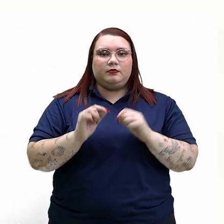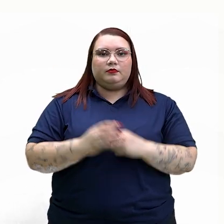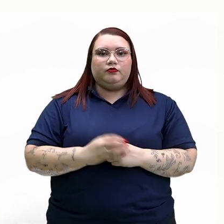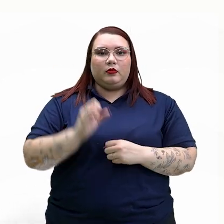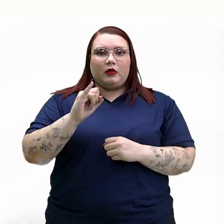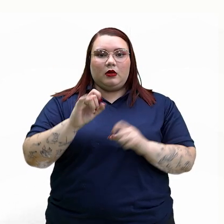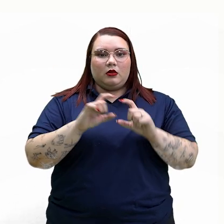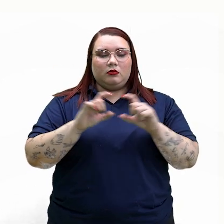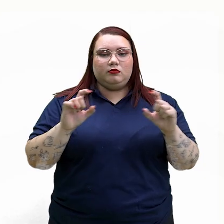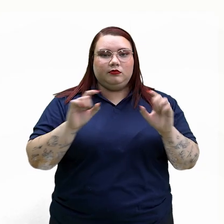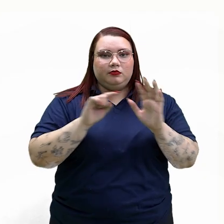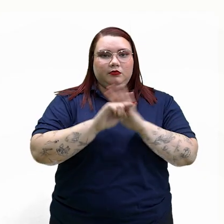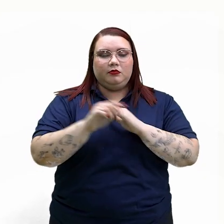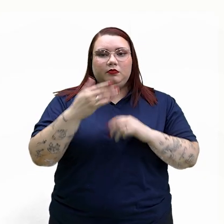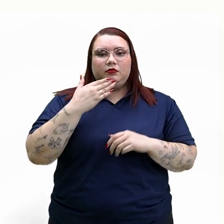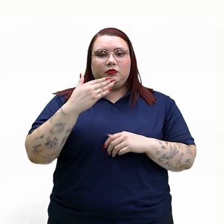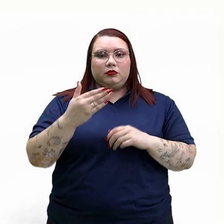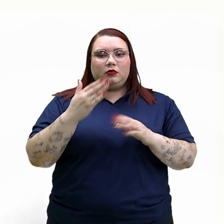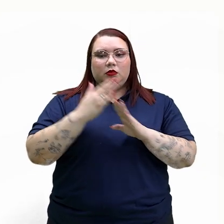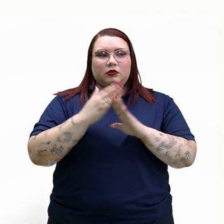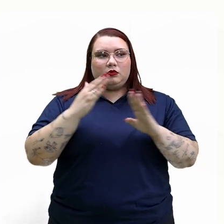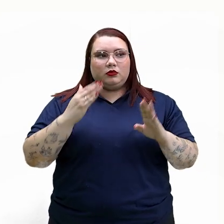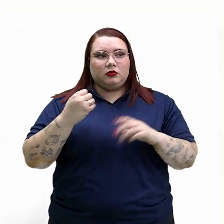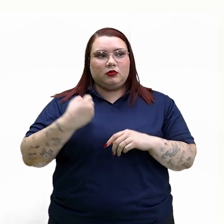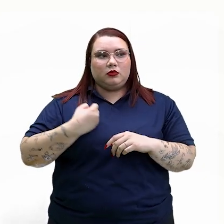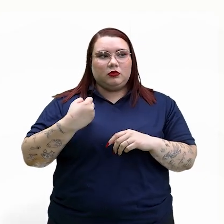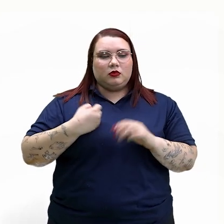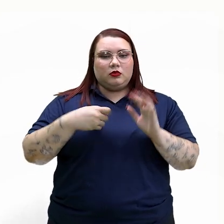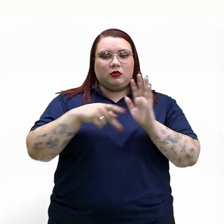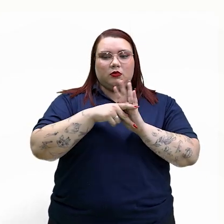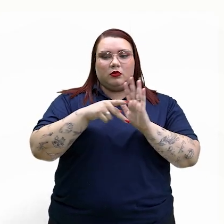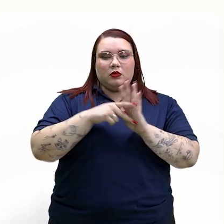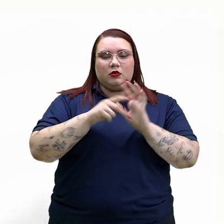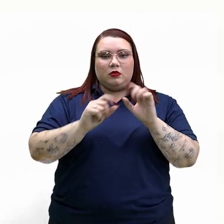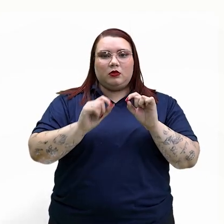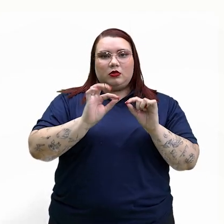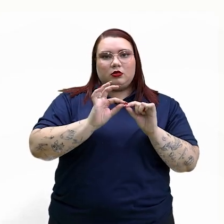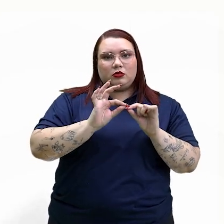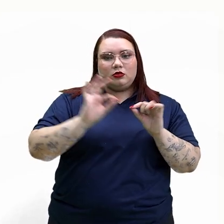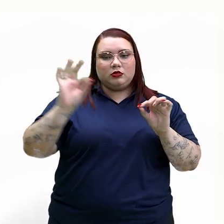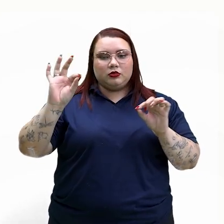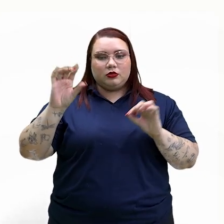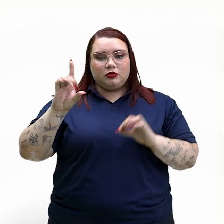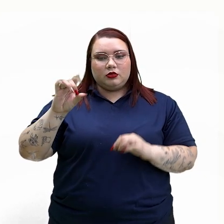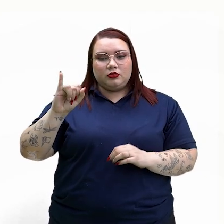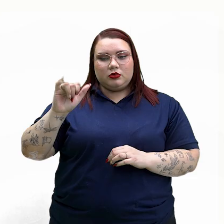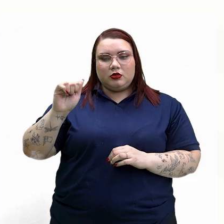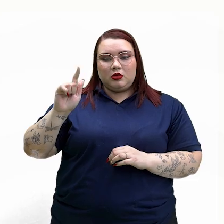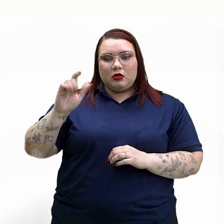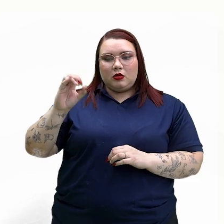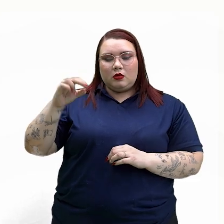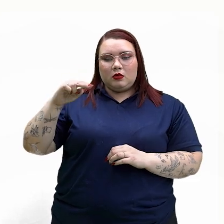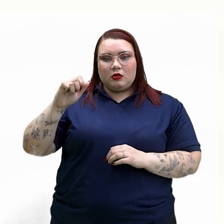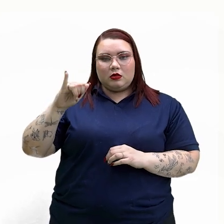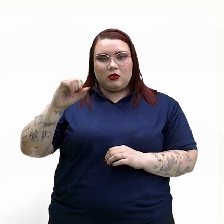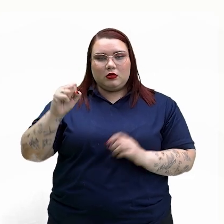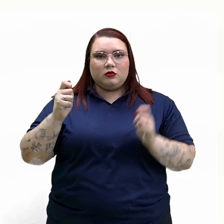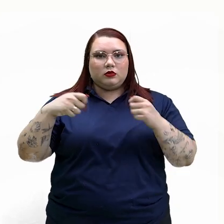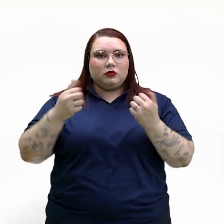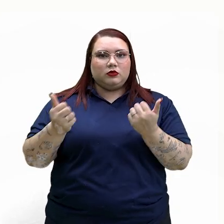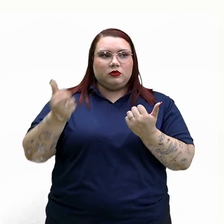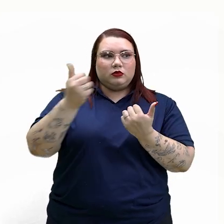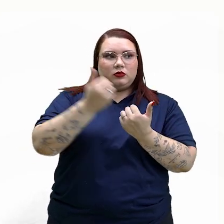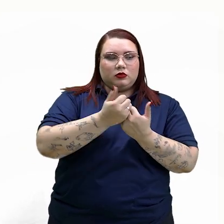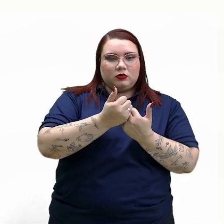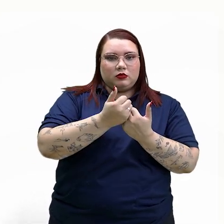questão solicitasse para determinar o número de diagonais, também seria fácil. Bastava eu substituir